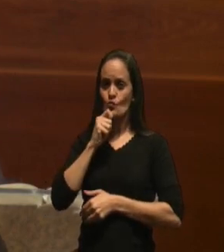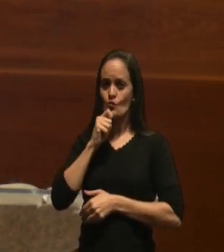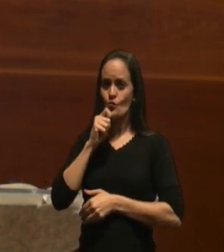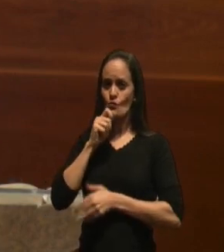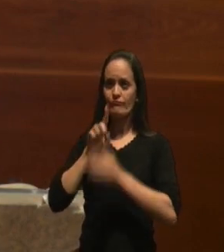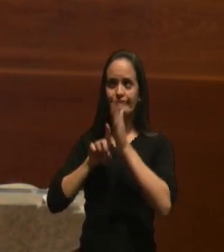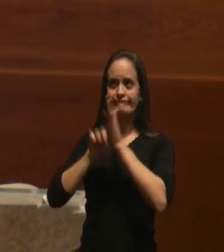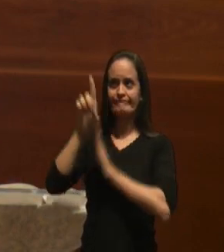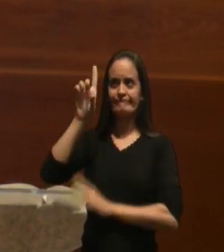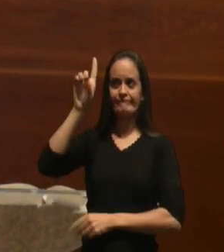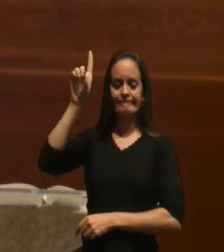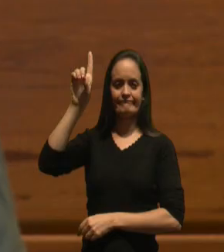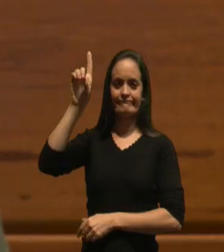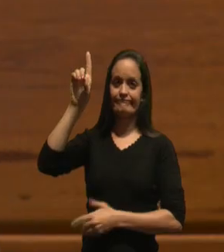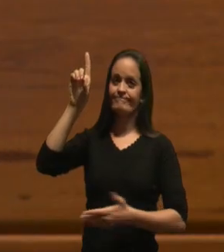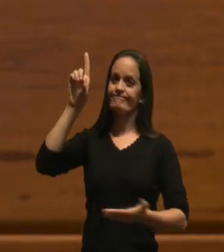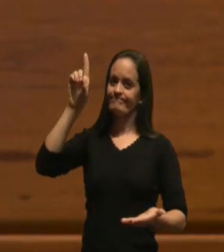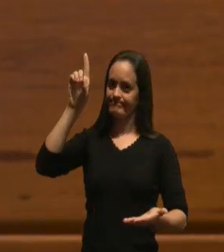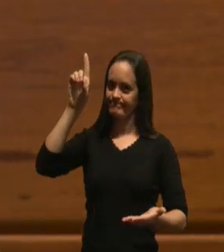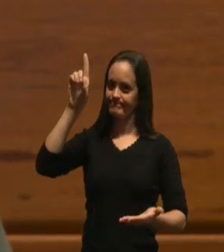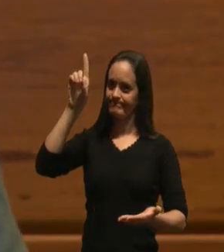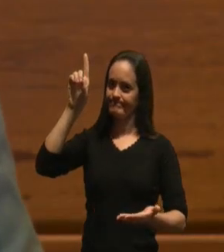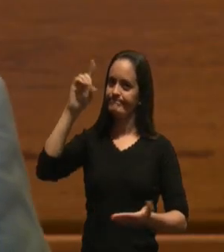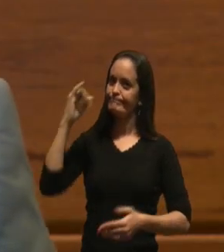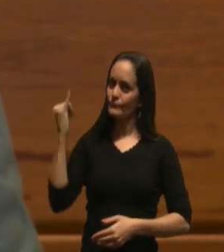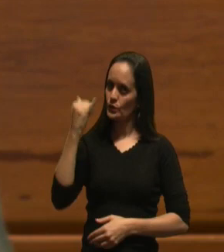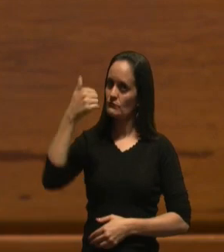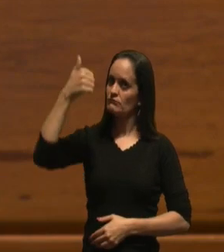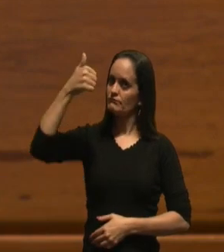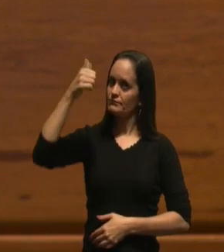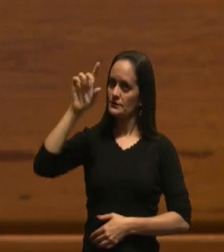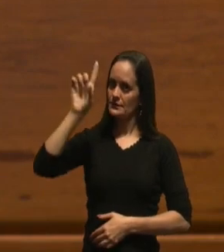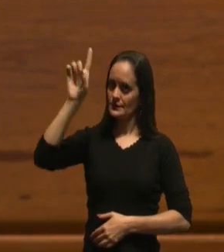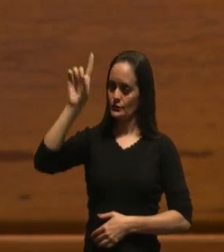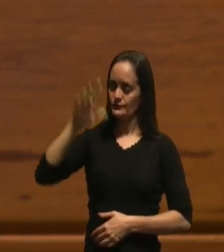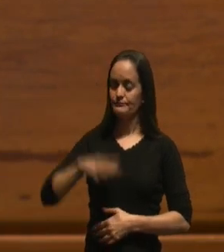A palavra de Deus é esta para o meu, para o seu coração nesta noite.